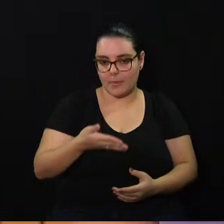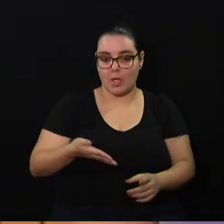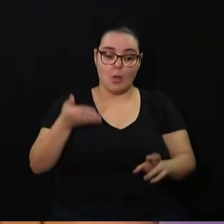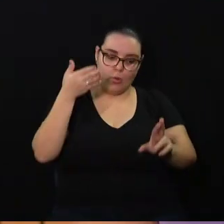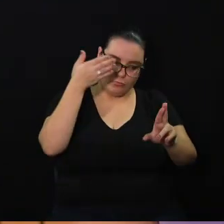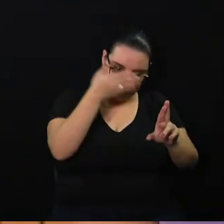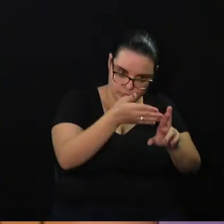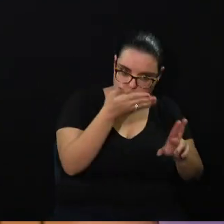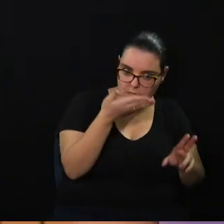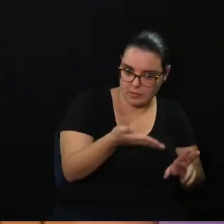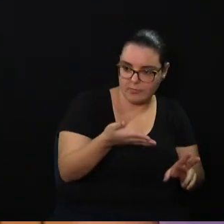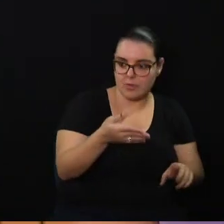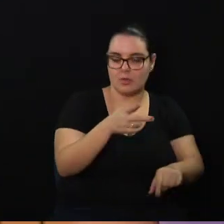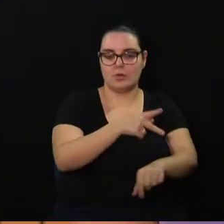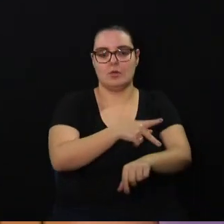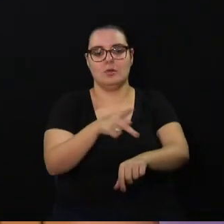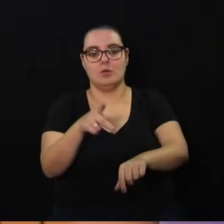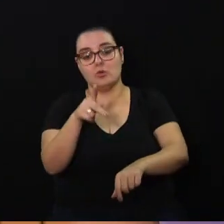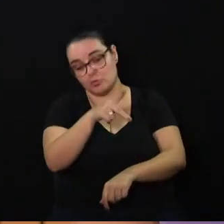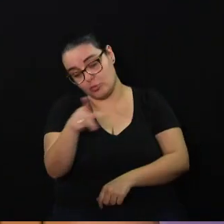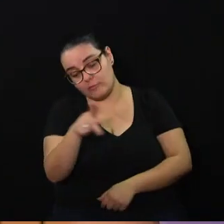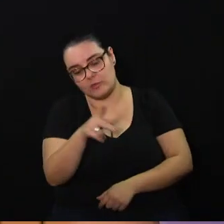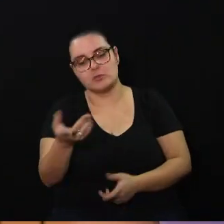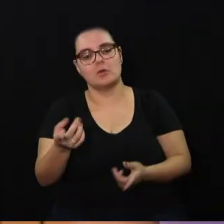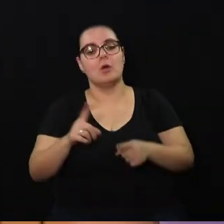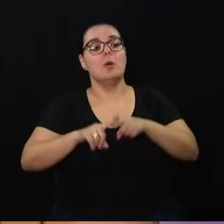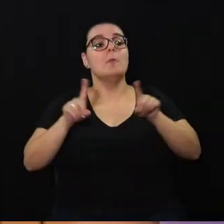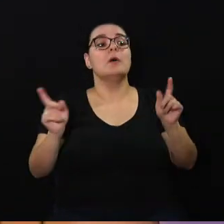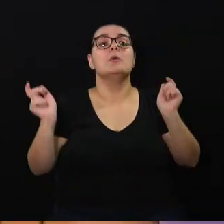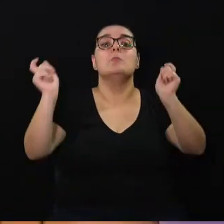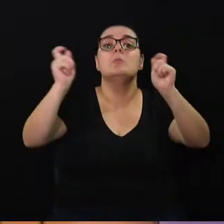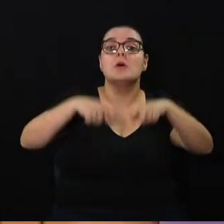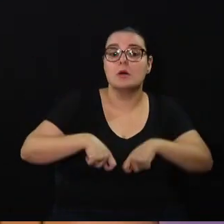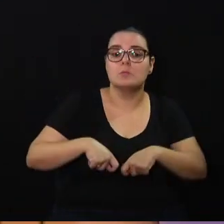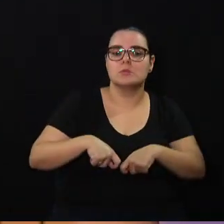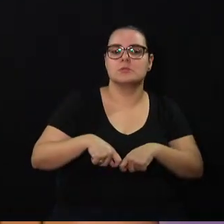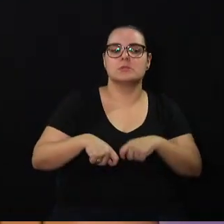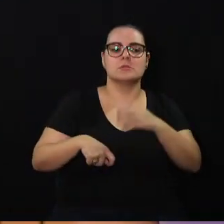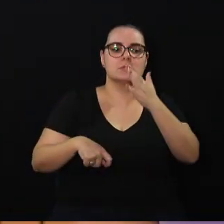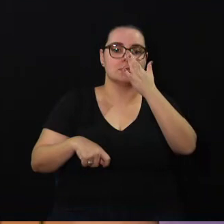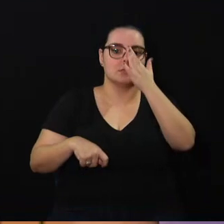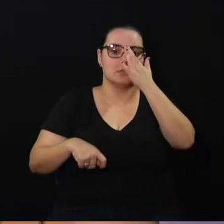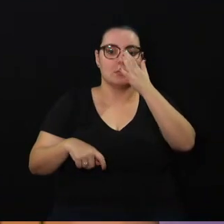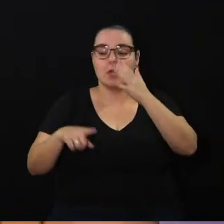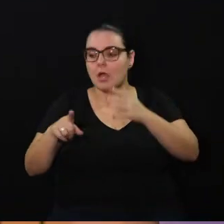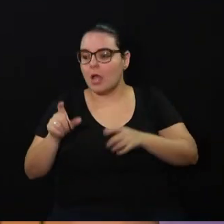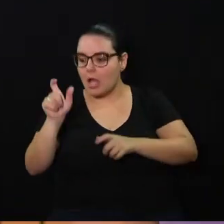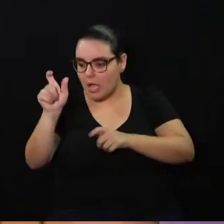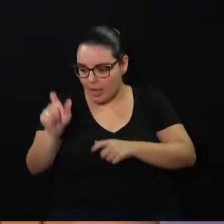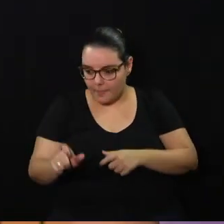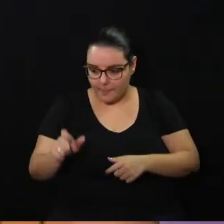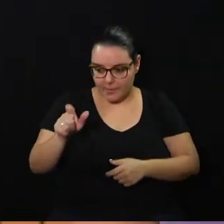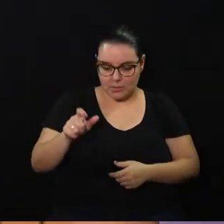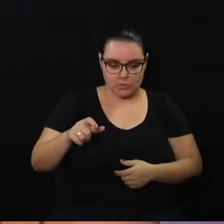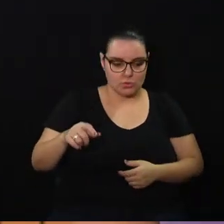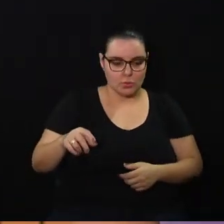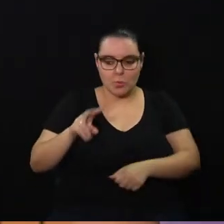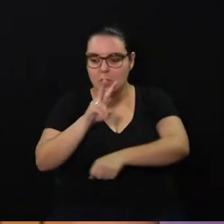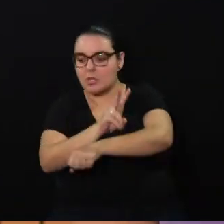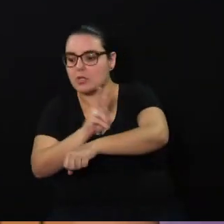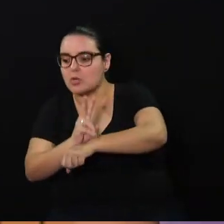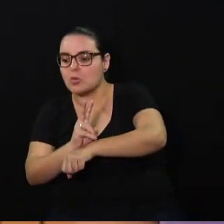né da escola inclusiva mas é uma capacitação desde aquele inspetor que recebe essas a criança na escola